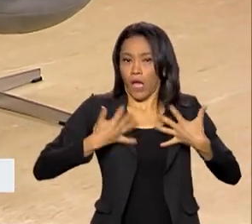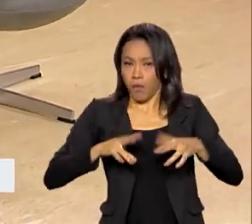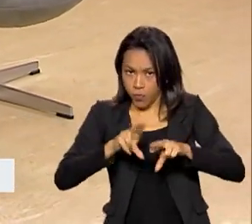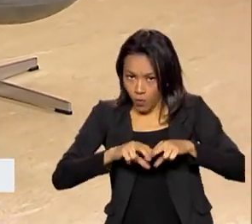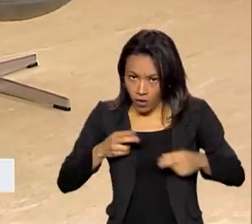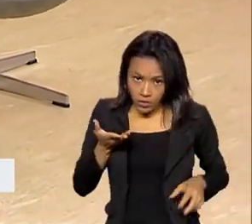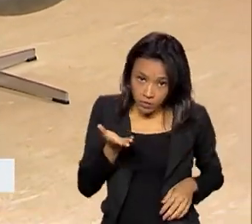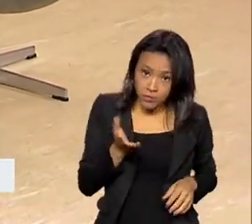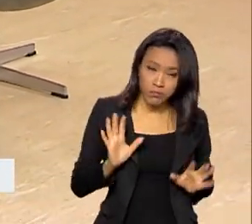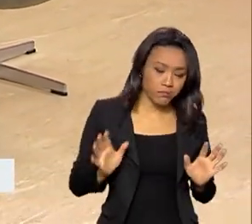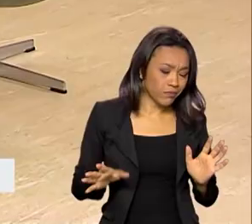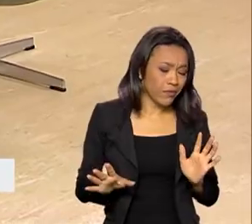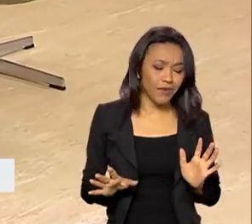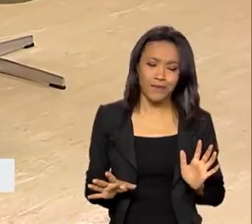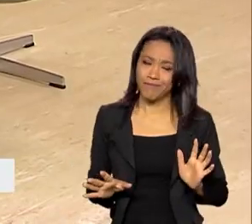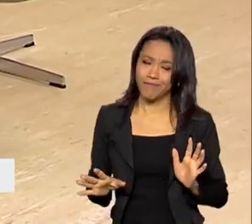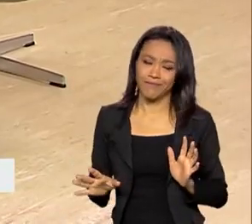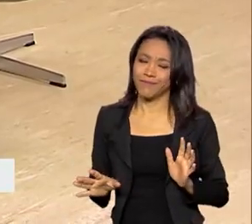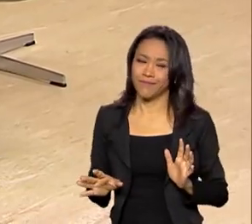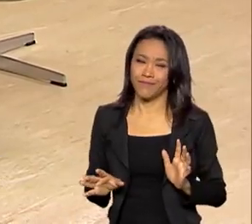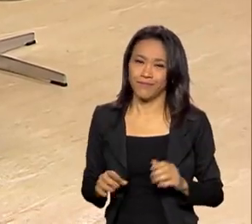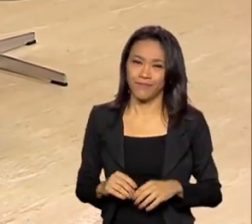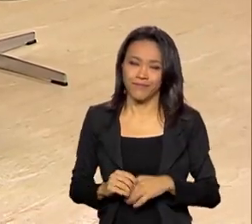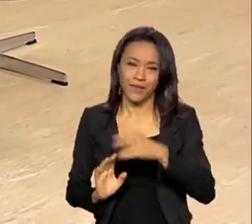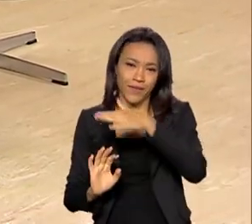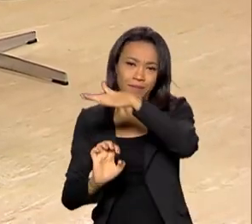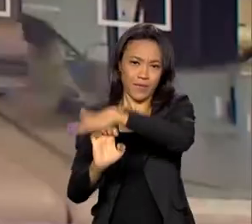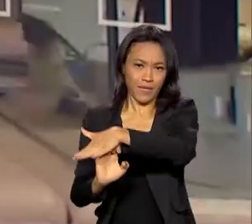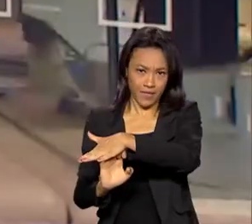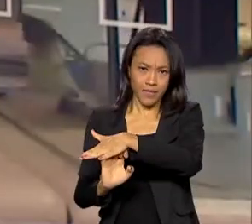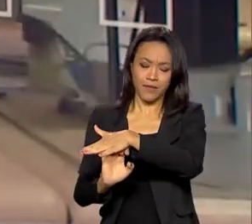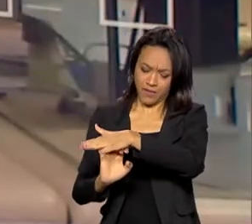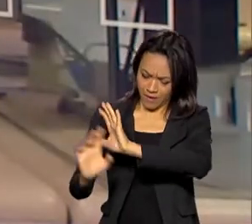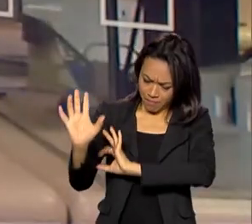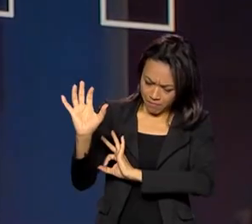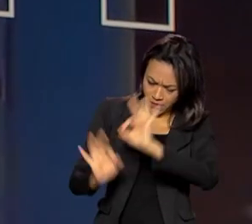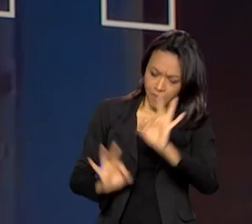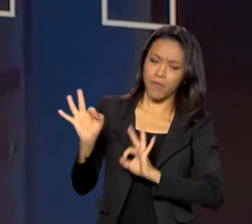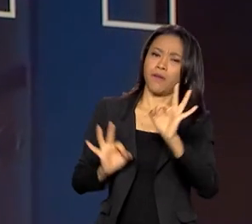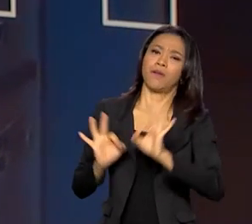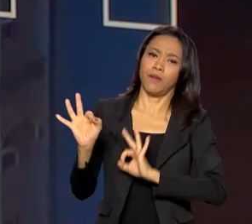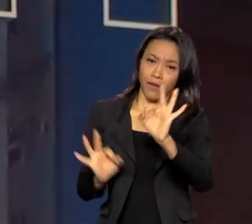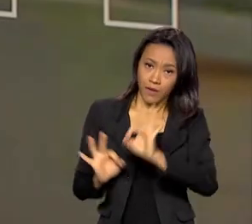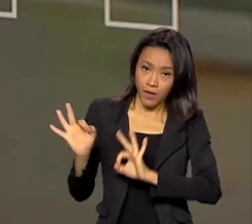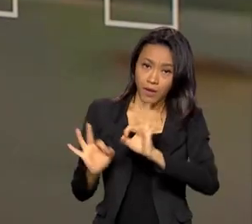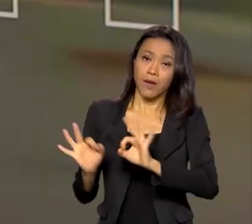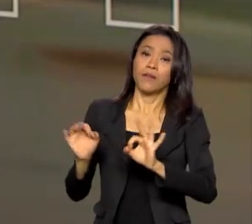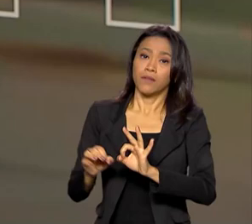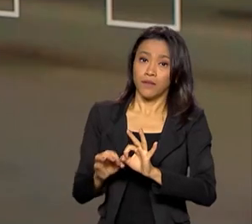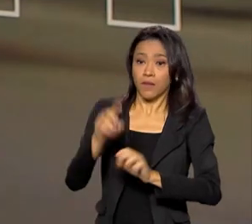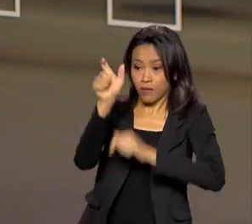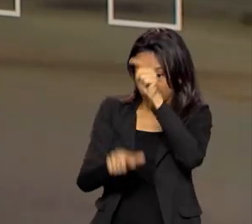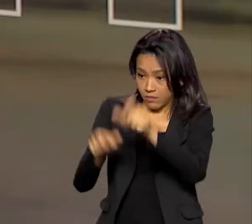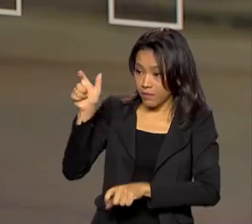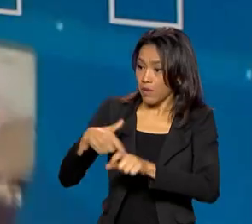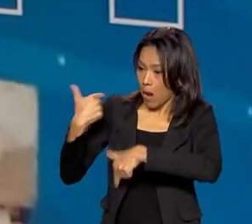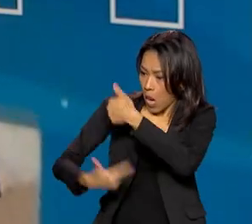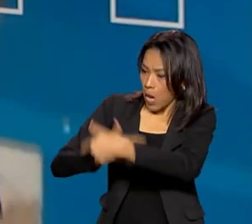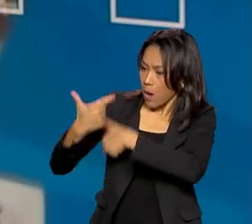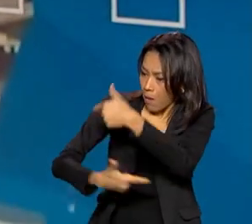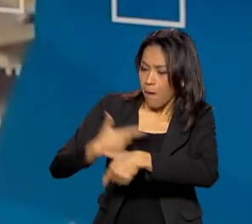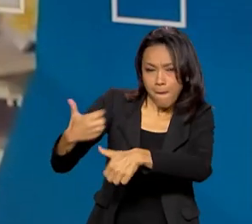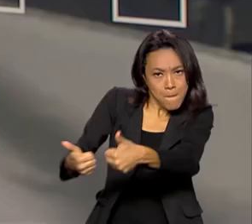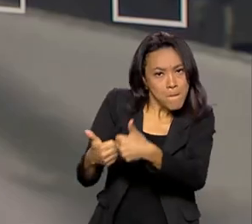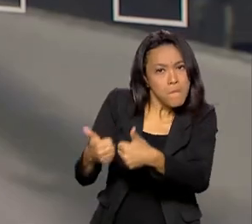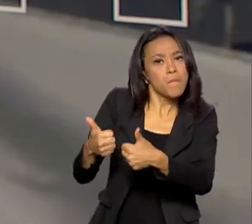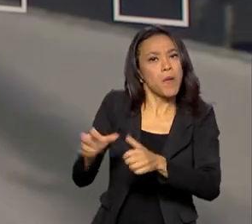essa previsão. A empresa está completamente preparada, com a mão de obra disponível. É bom lembrar